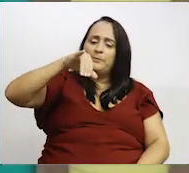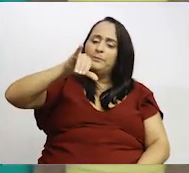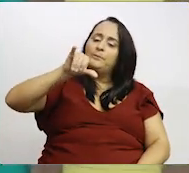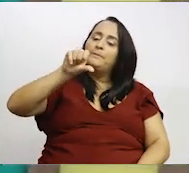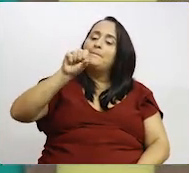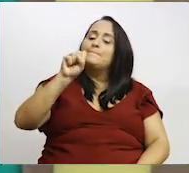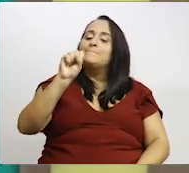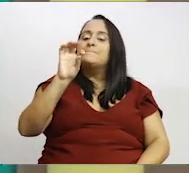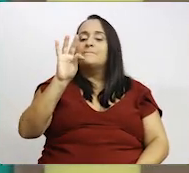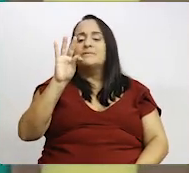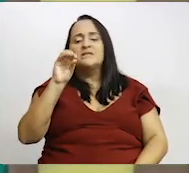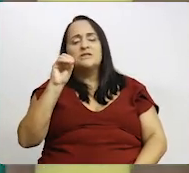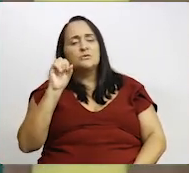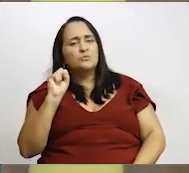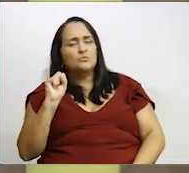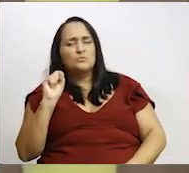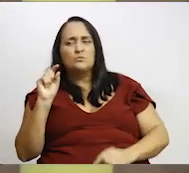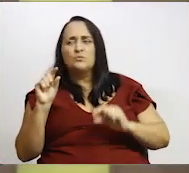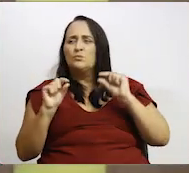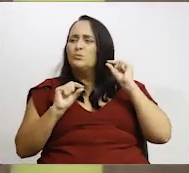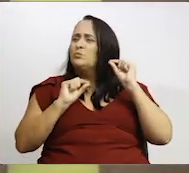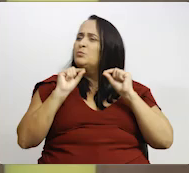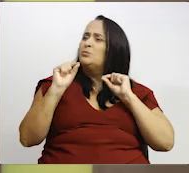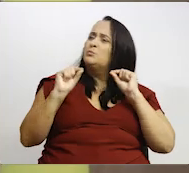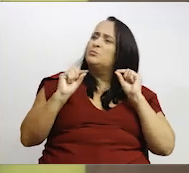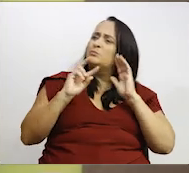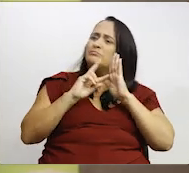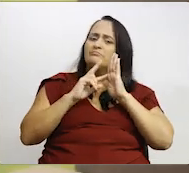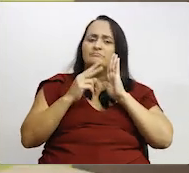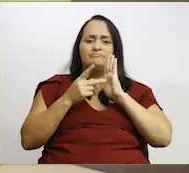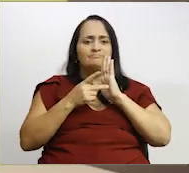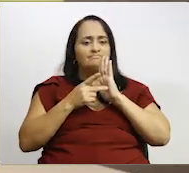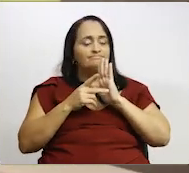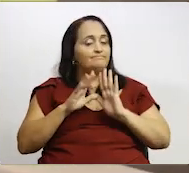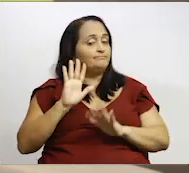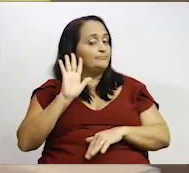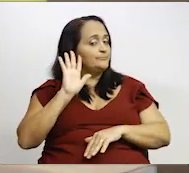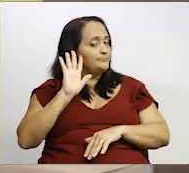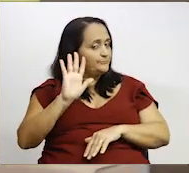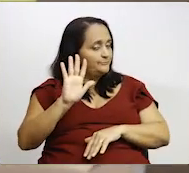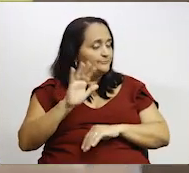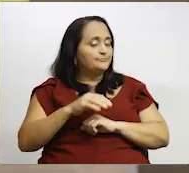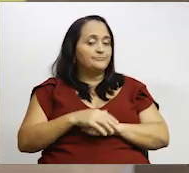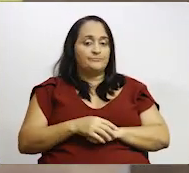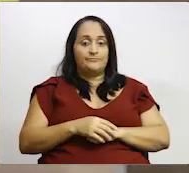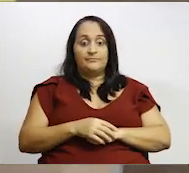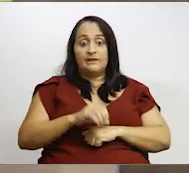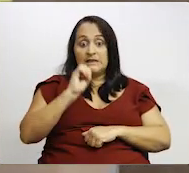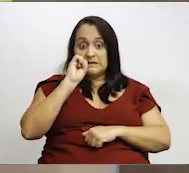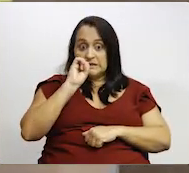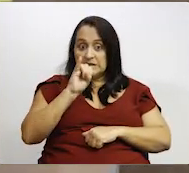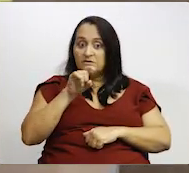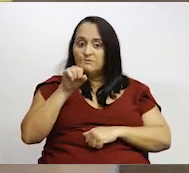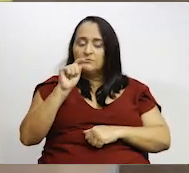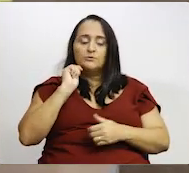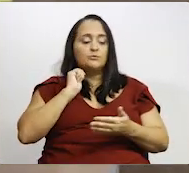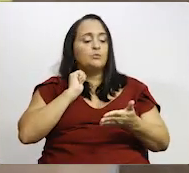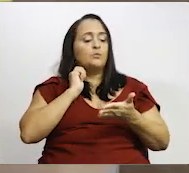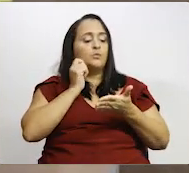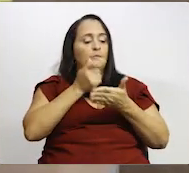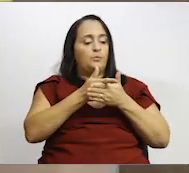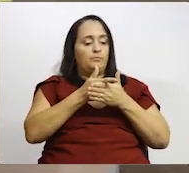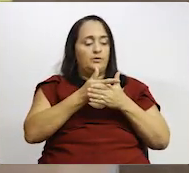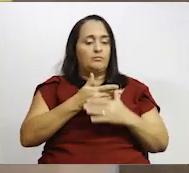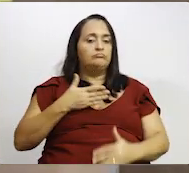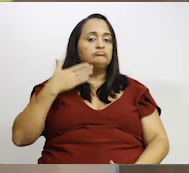Poxa, Pro, o que isso quer dizer? Olha, quando a gente compra um refrigerante de 1,5